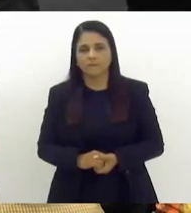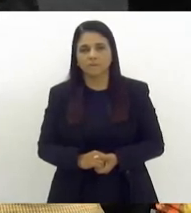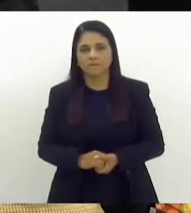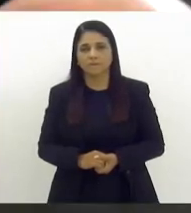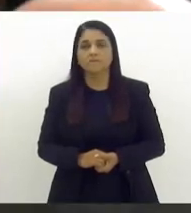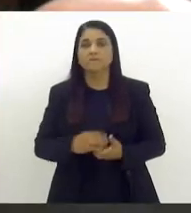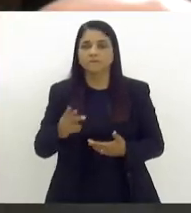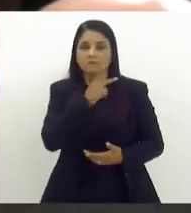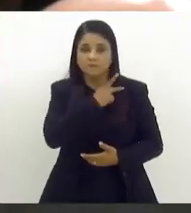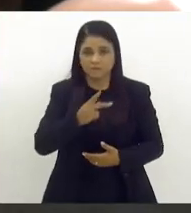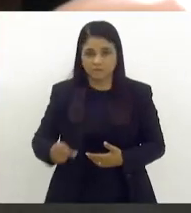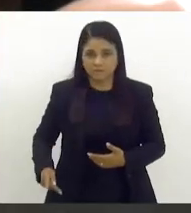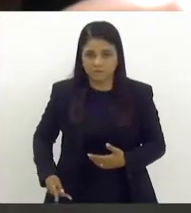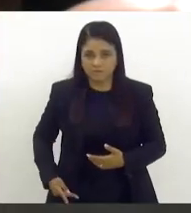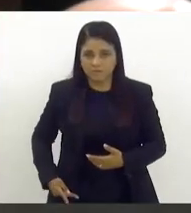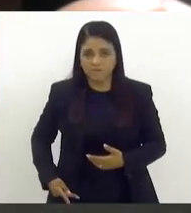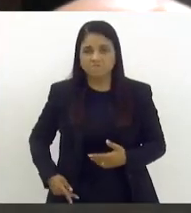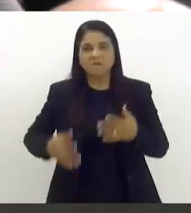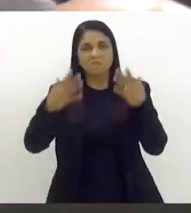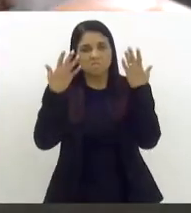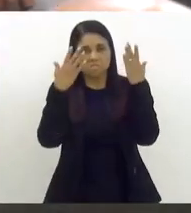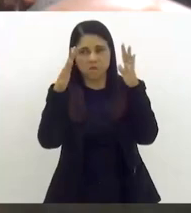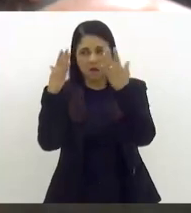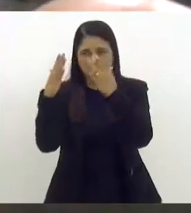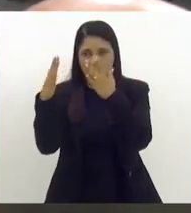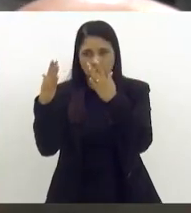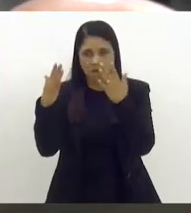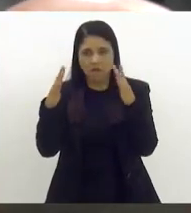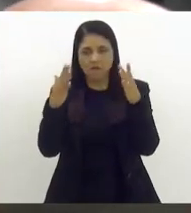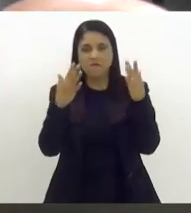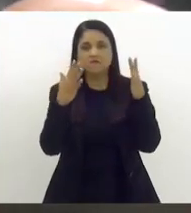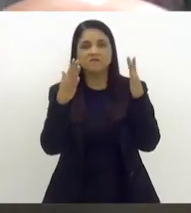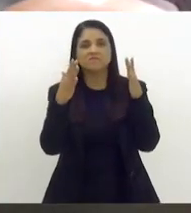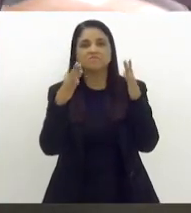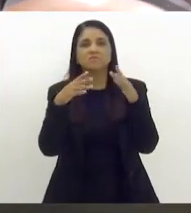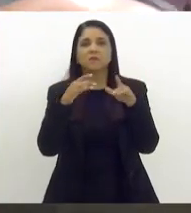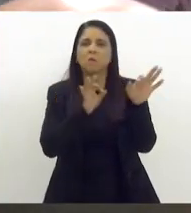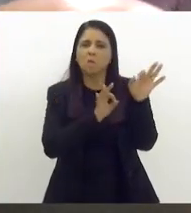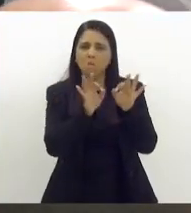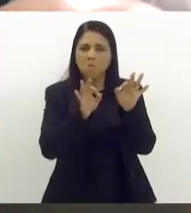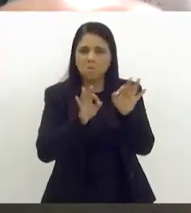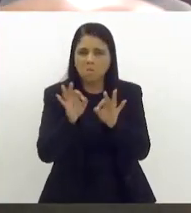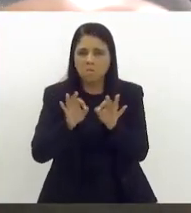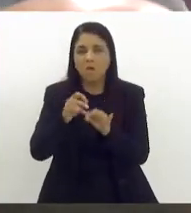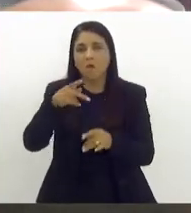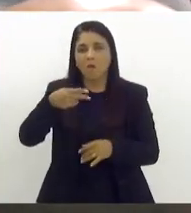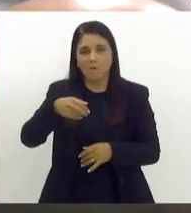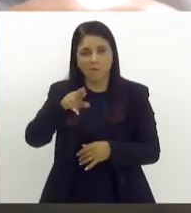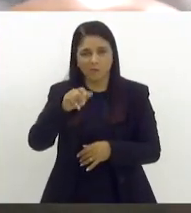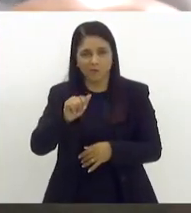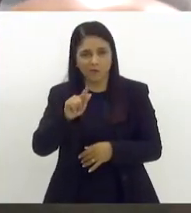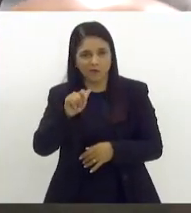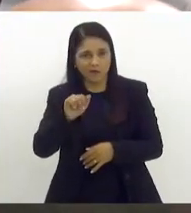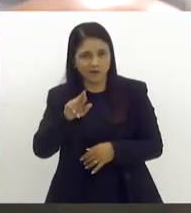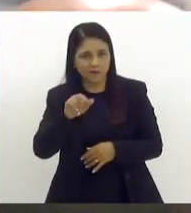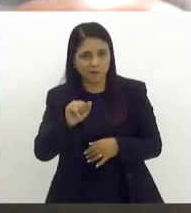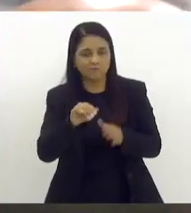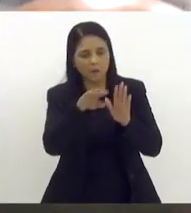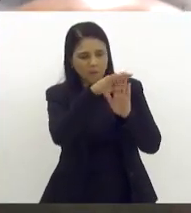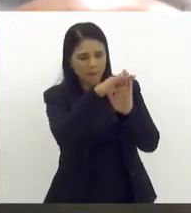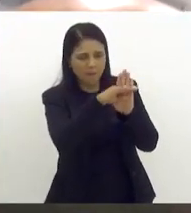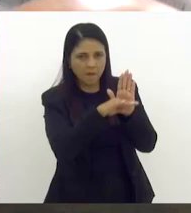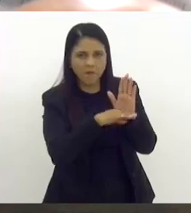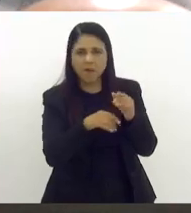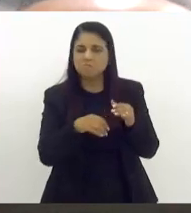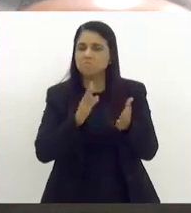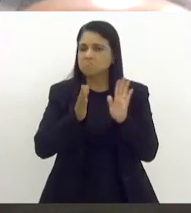Senhora Presidenta, parabéns pelo programa que Vossa Excelência propôs aqui. Eu não